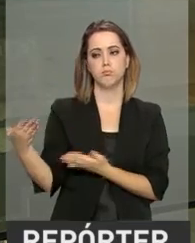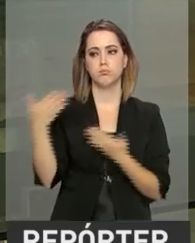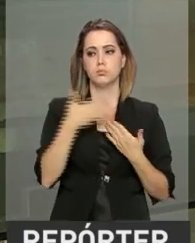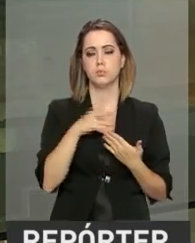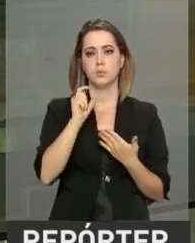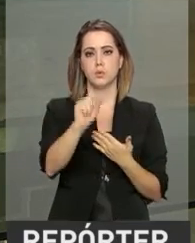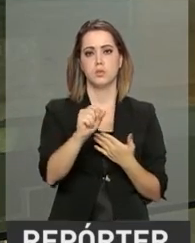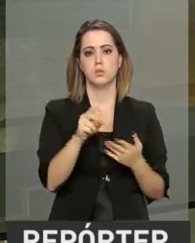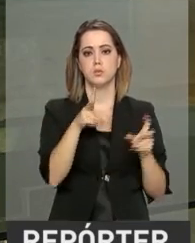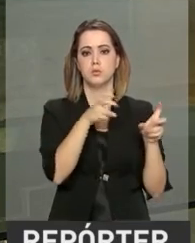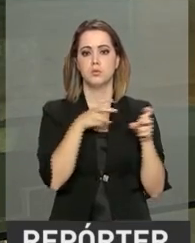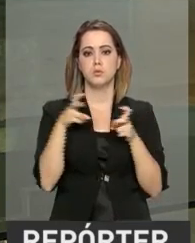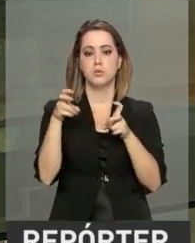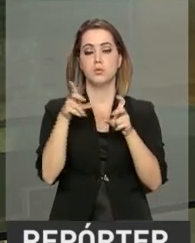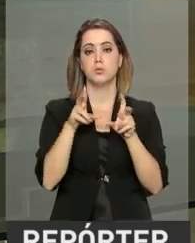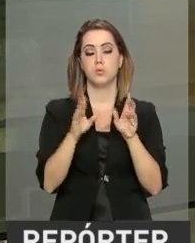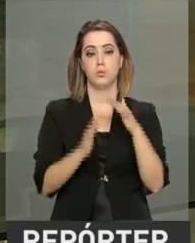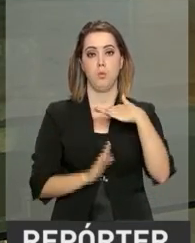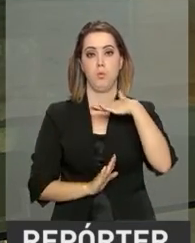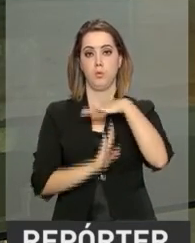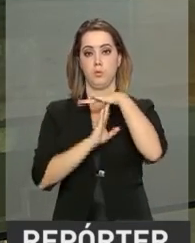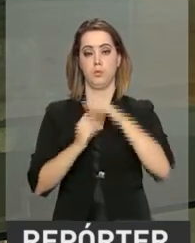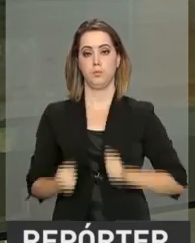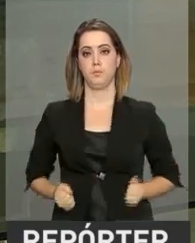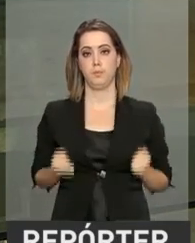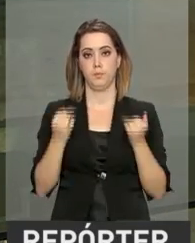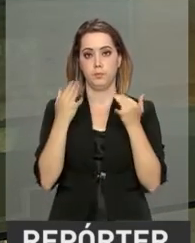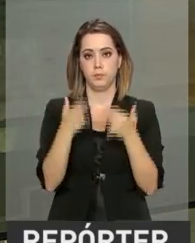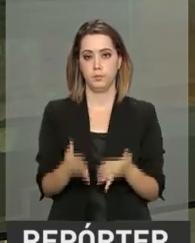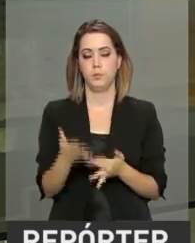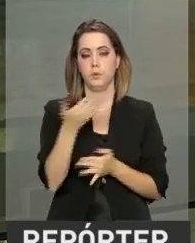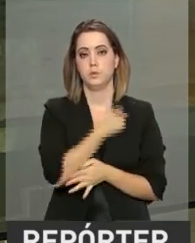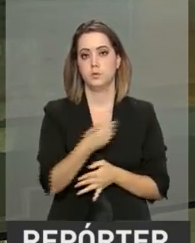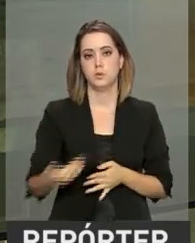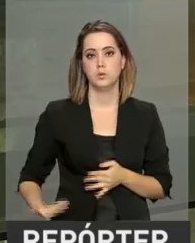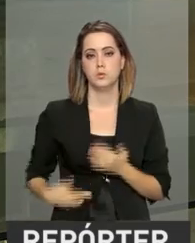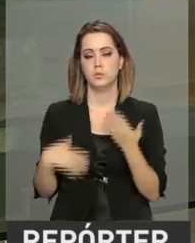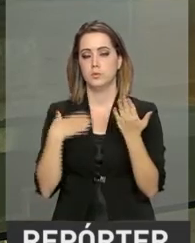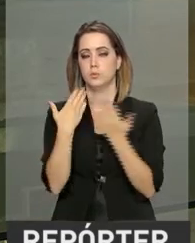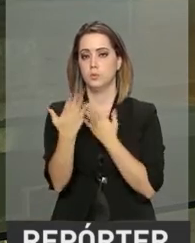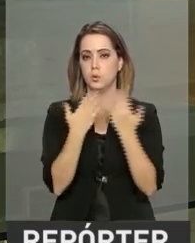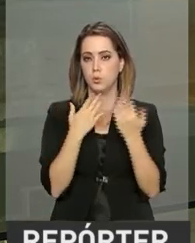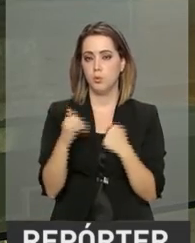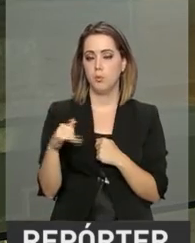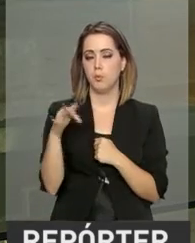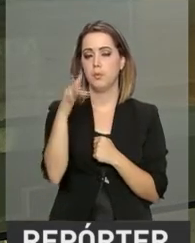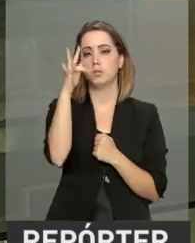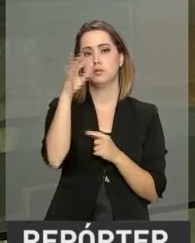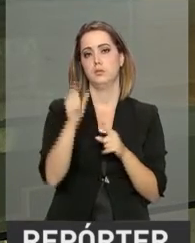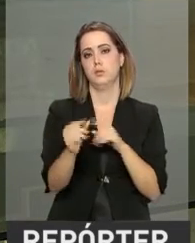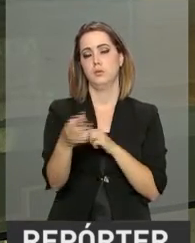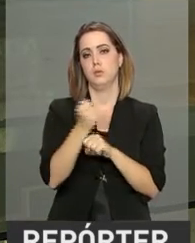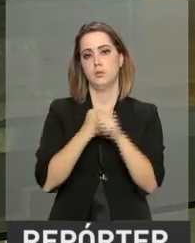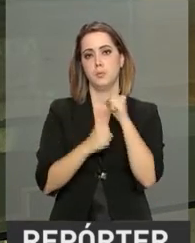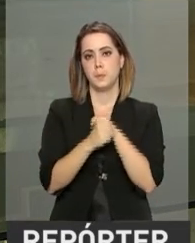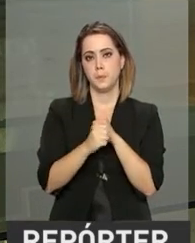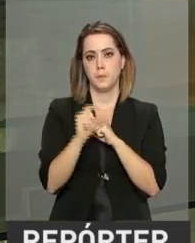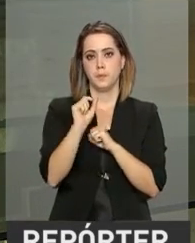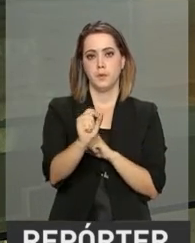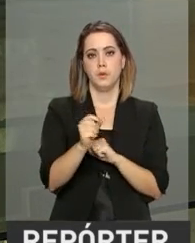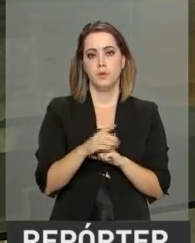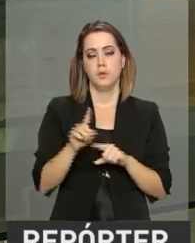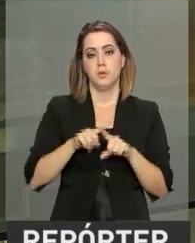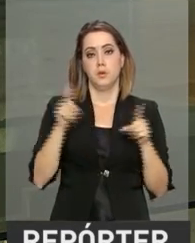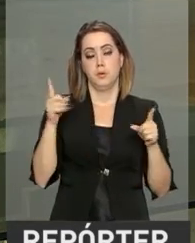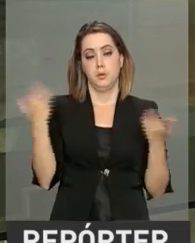mecanismo que estabelece um teto para o aumento dos gastos públicos tendo a inflação do ano anterior como referência o que os parlamentares